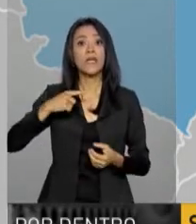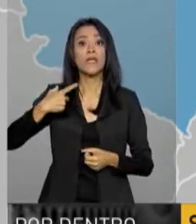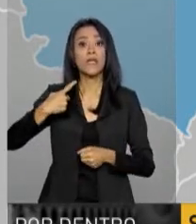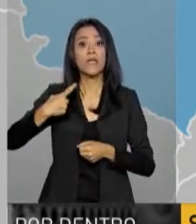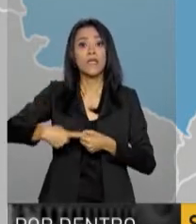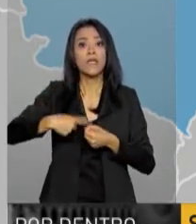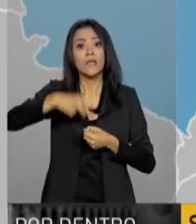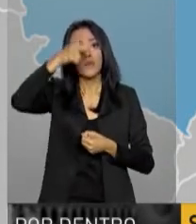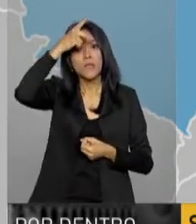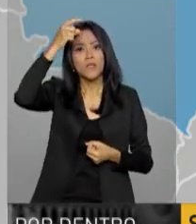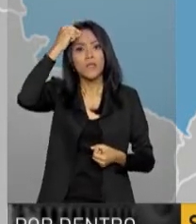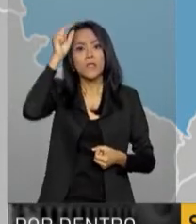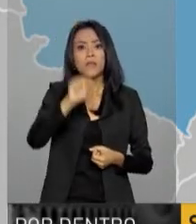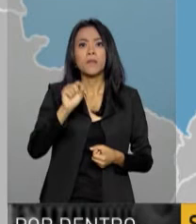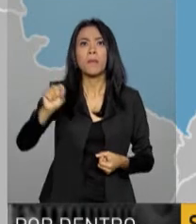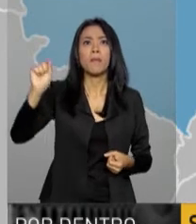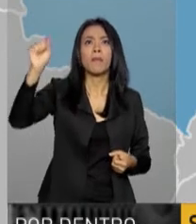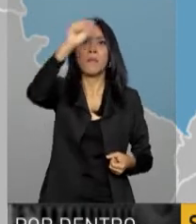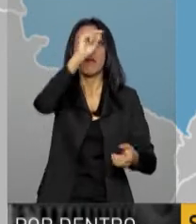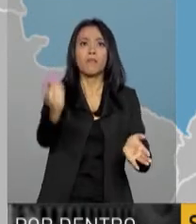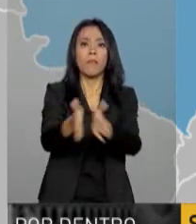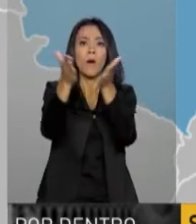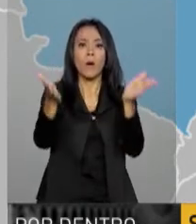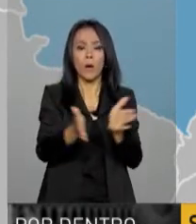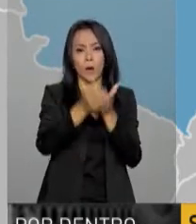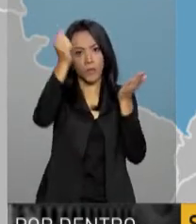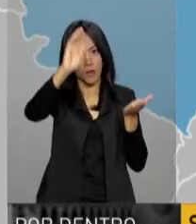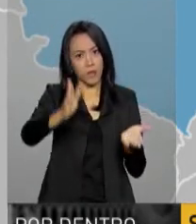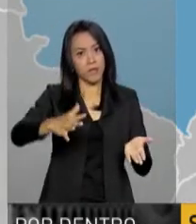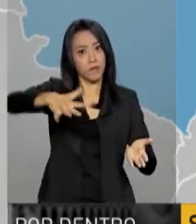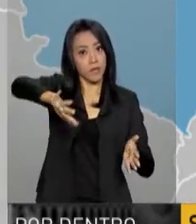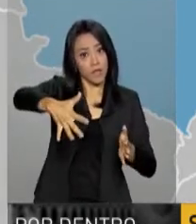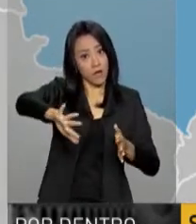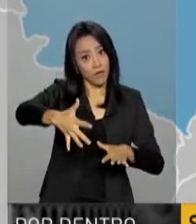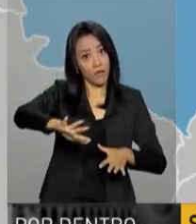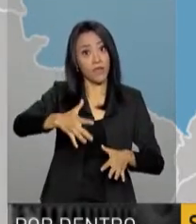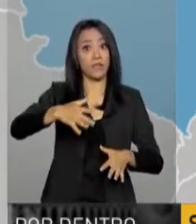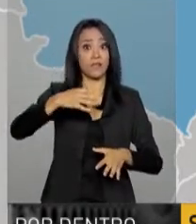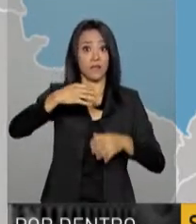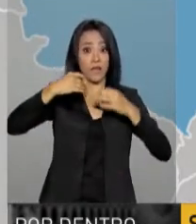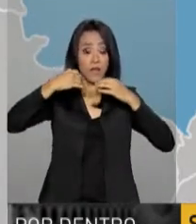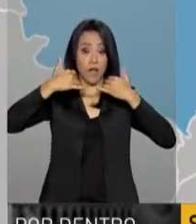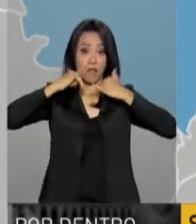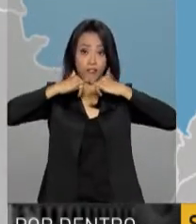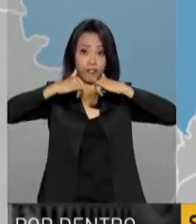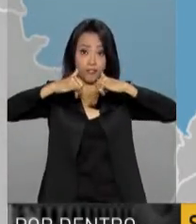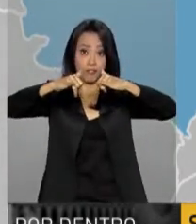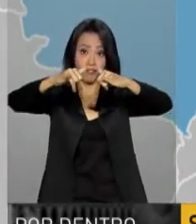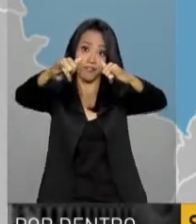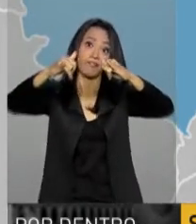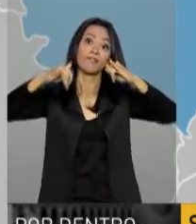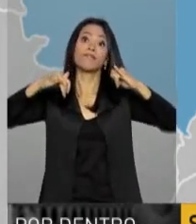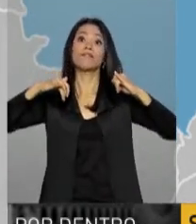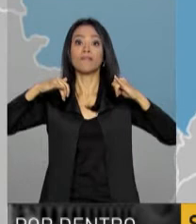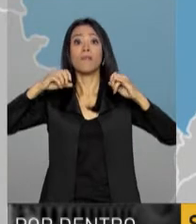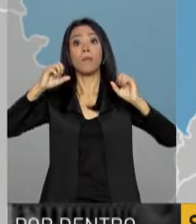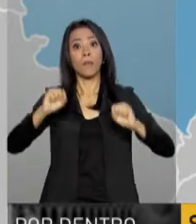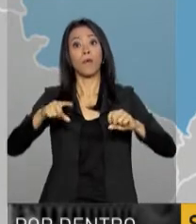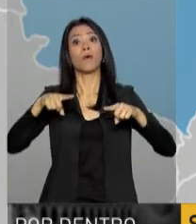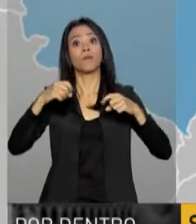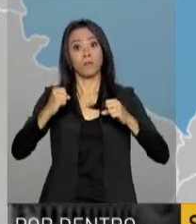com muita pobreza no brasil e talvez até mesmo a energia elétrica pode gerar um centavo da receita pode ler